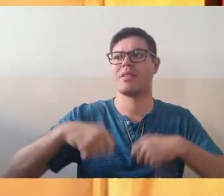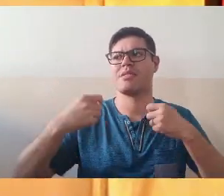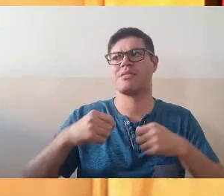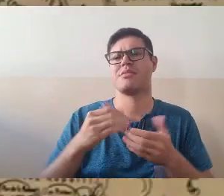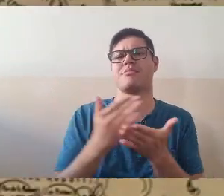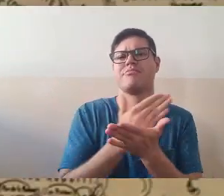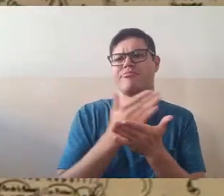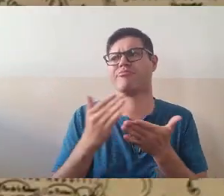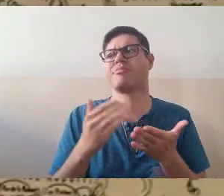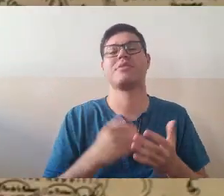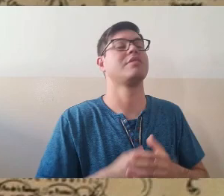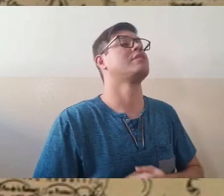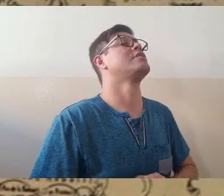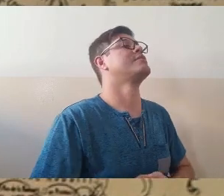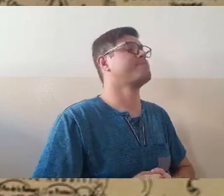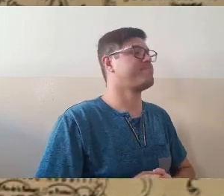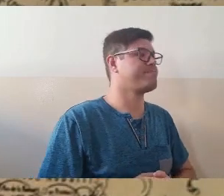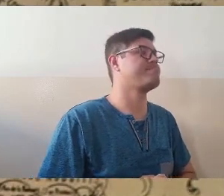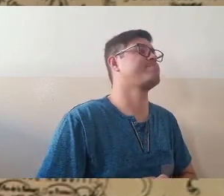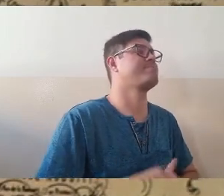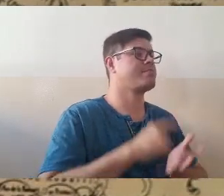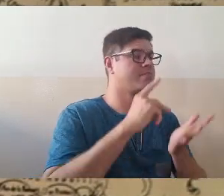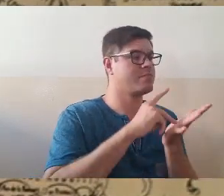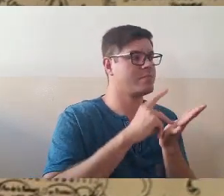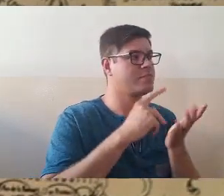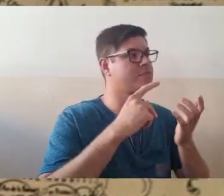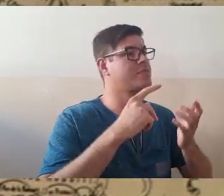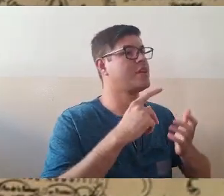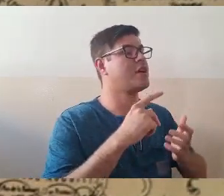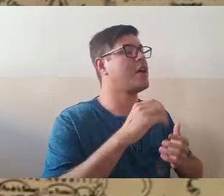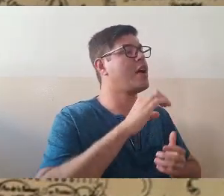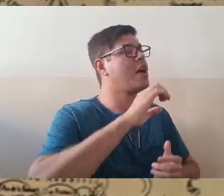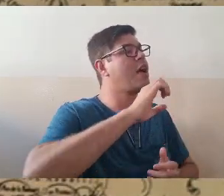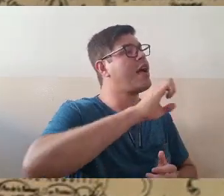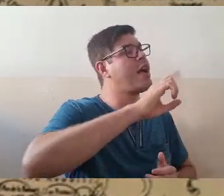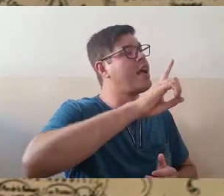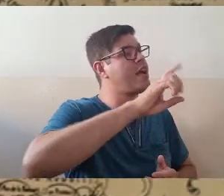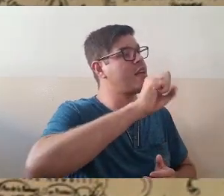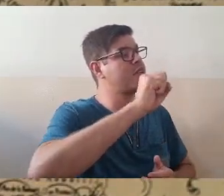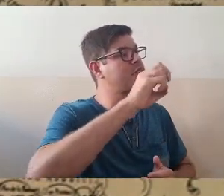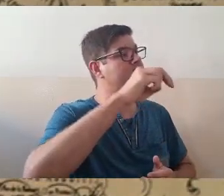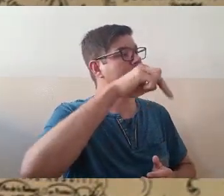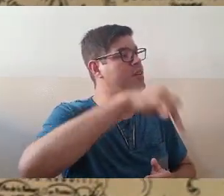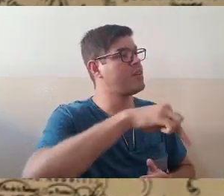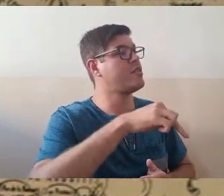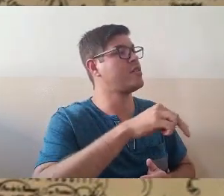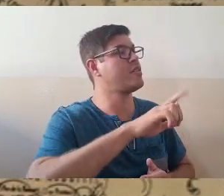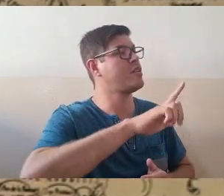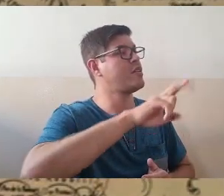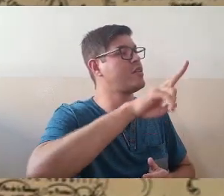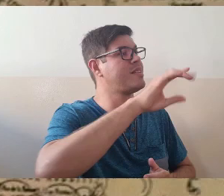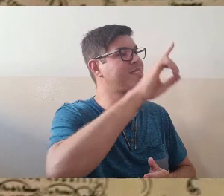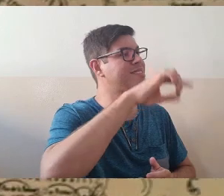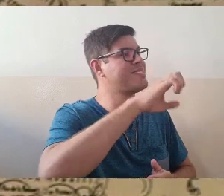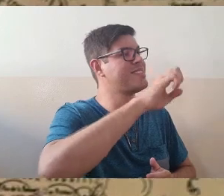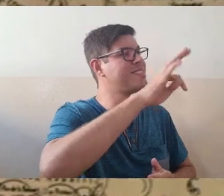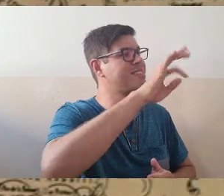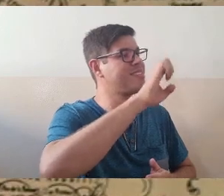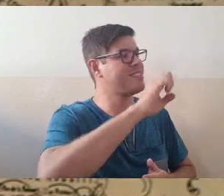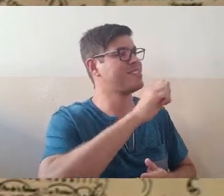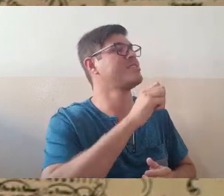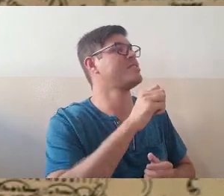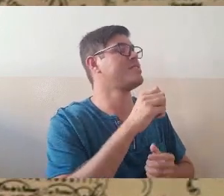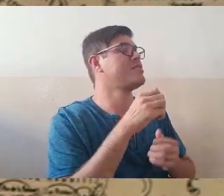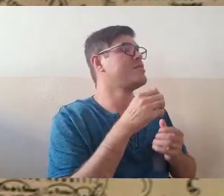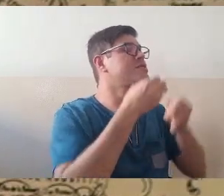capitaneada pelo Edson Luzetti, fazendo um grande trabalho também, isso é muito importante. E todas, na verdade, Gil, por exemplo, as festas.